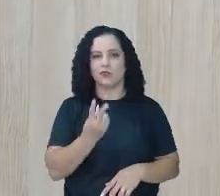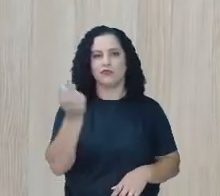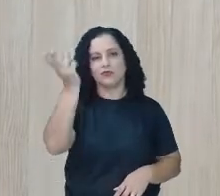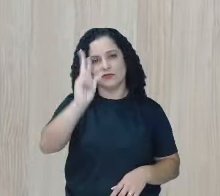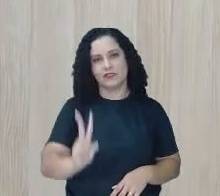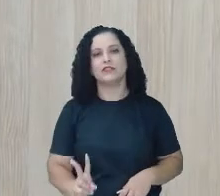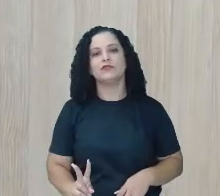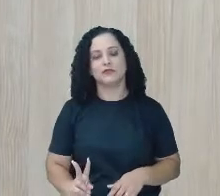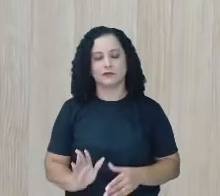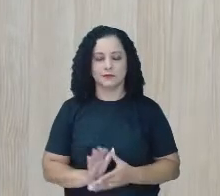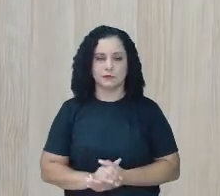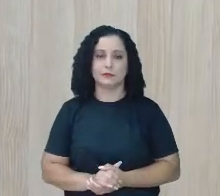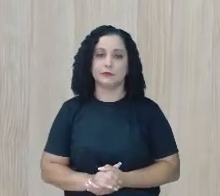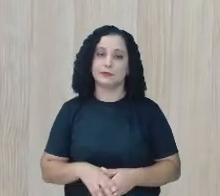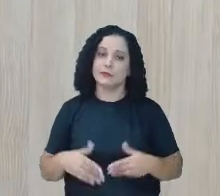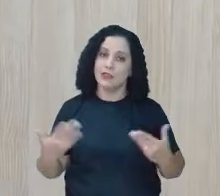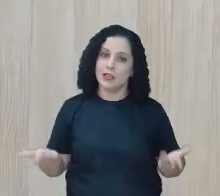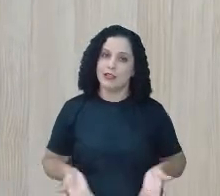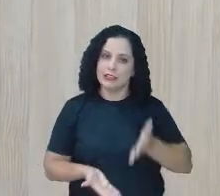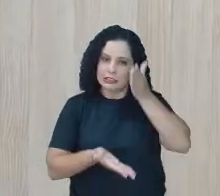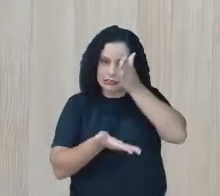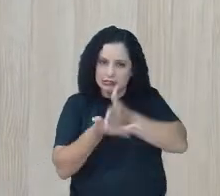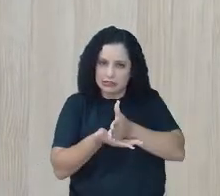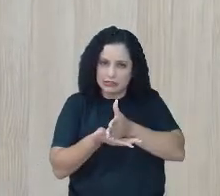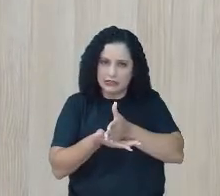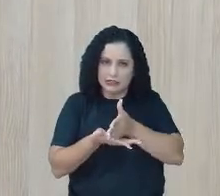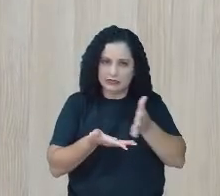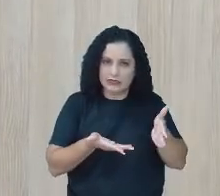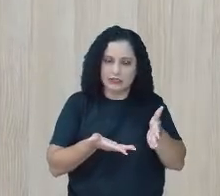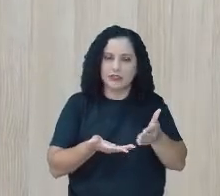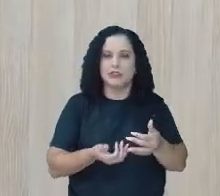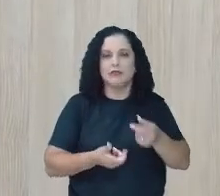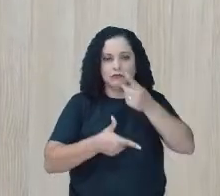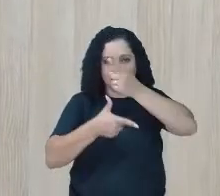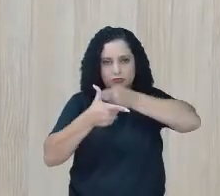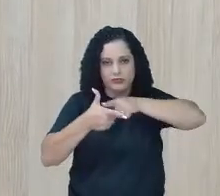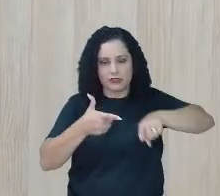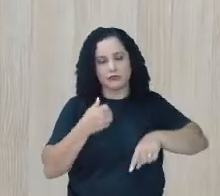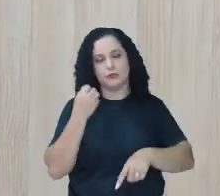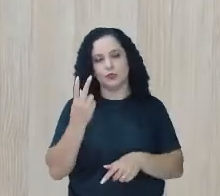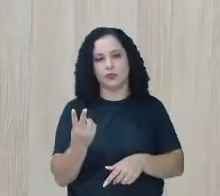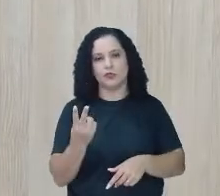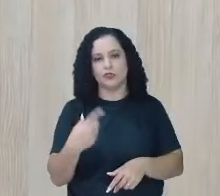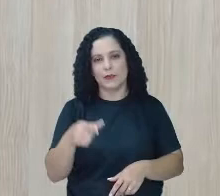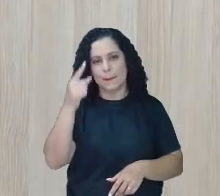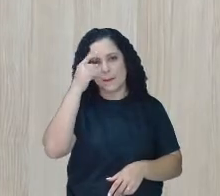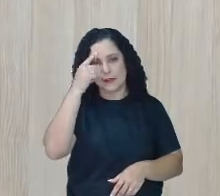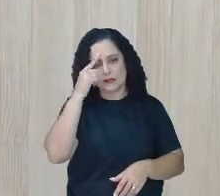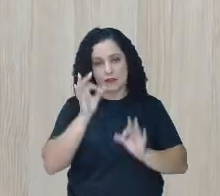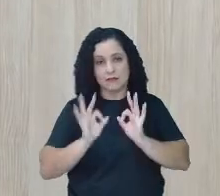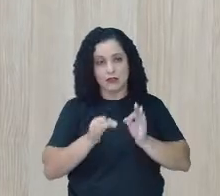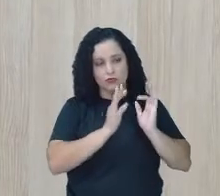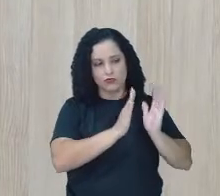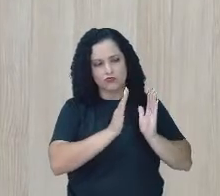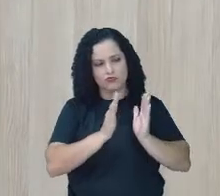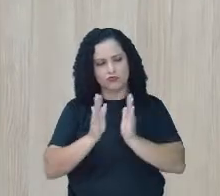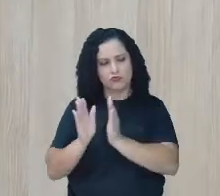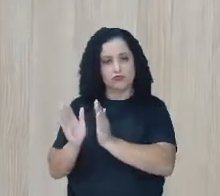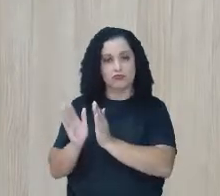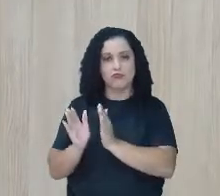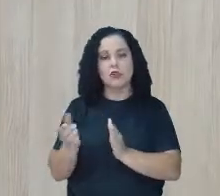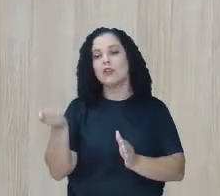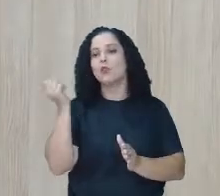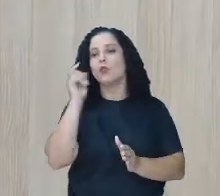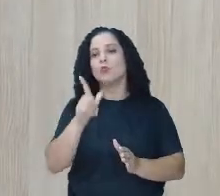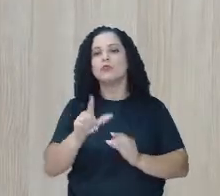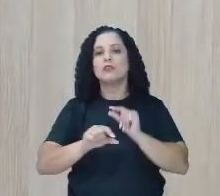sendo contada 2 vezes. E aí a gente dividiu por 2. Se a gente for pensar direitinho na organização disso, a gente vai chegar na